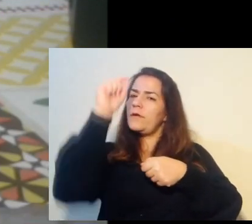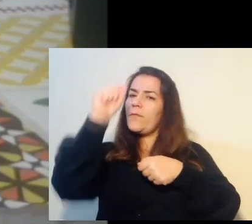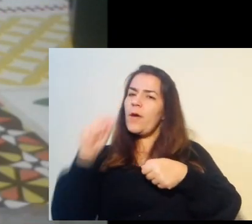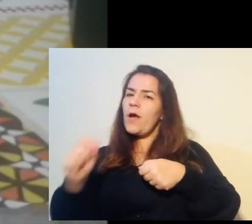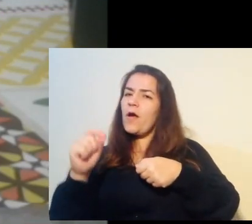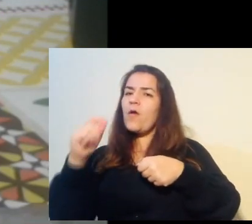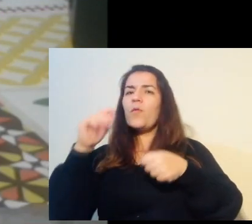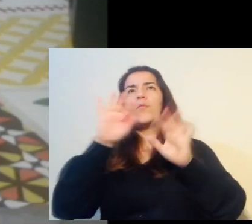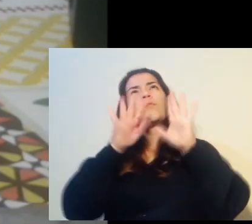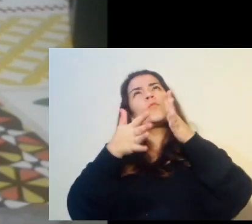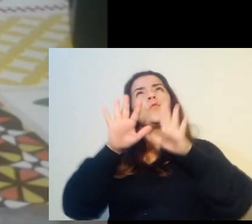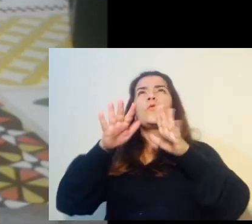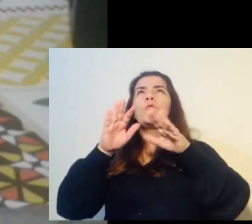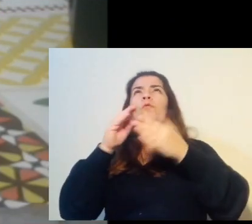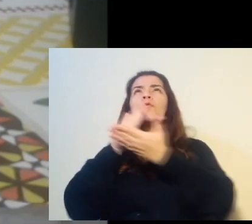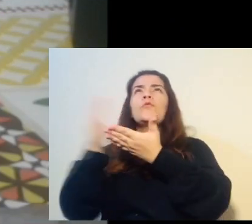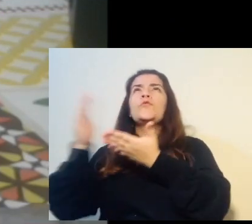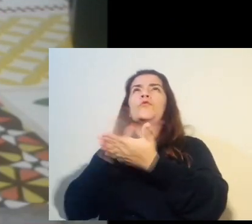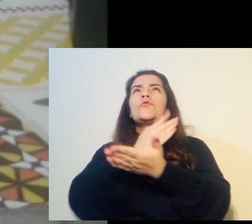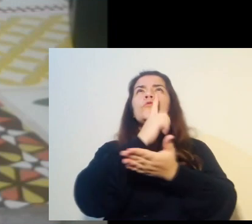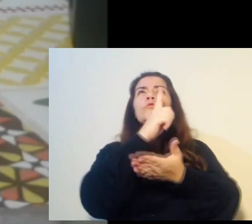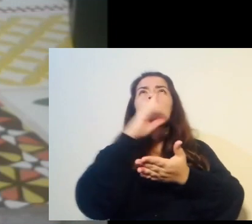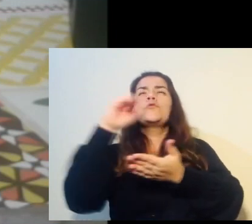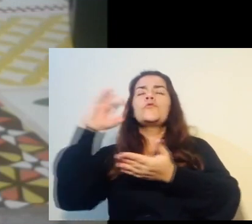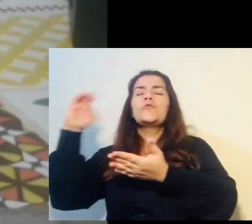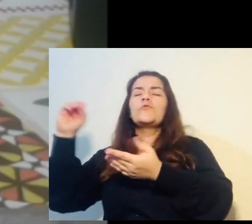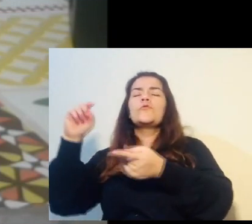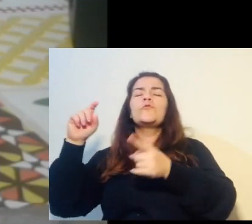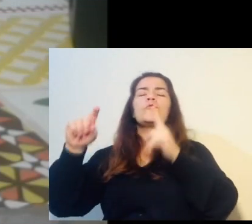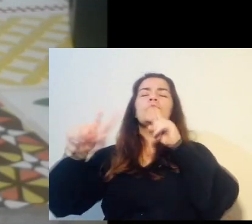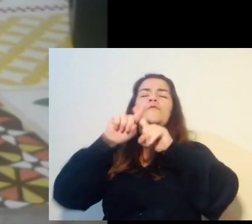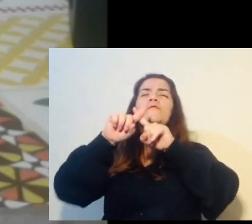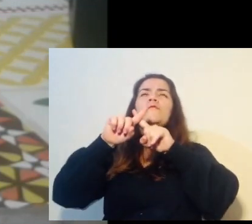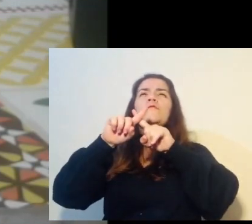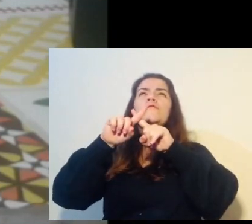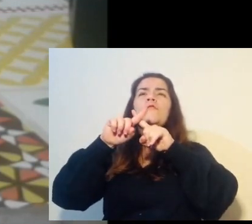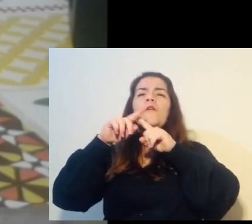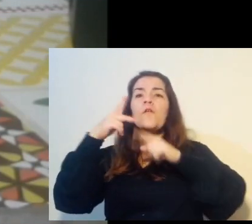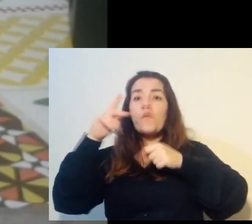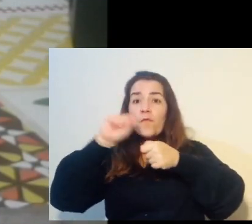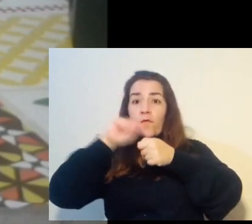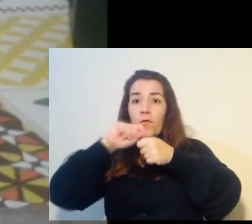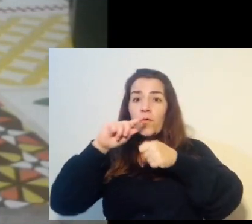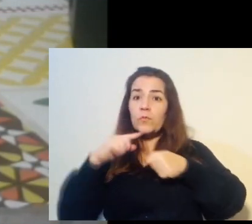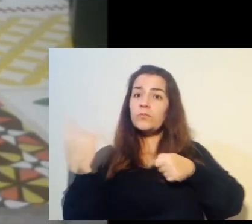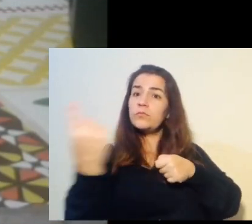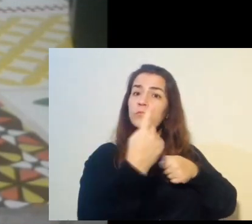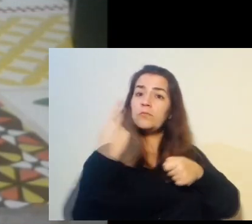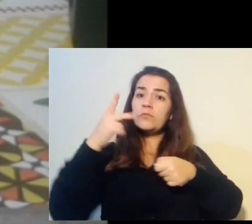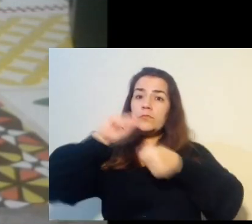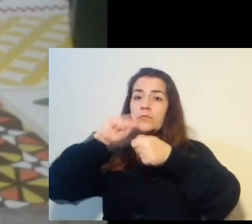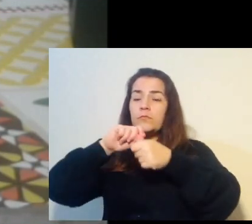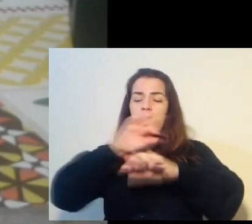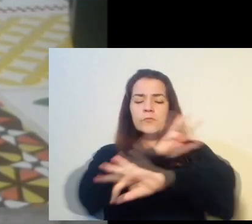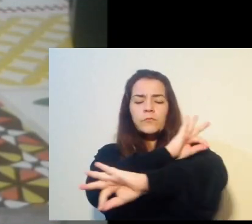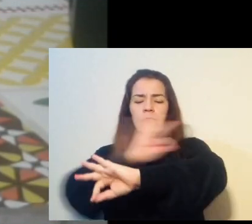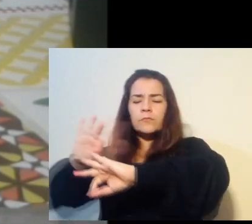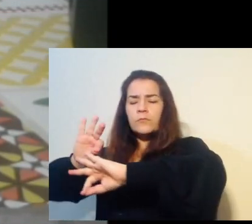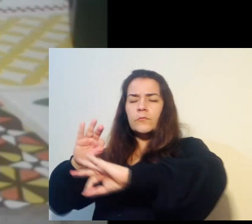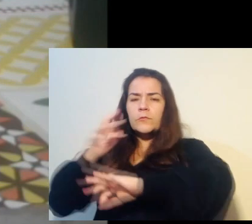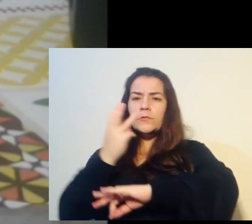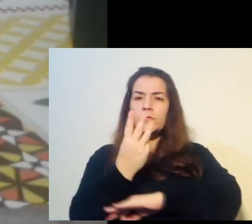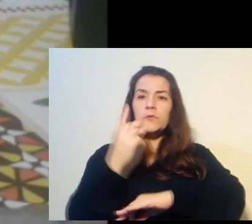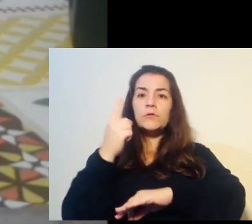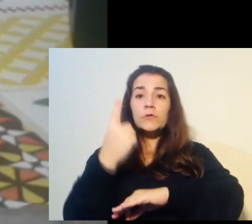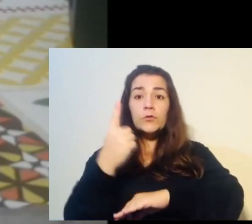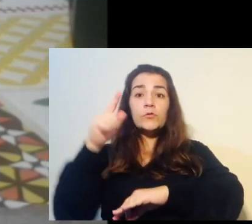43%, 43 dividido por 100 vezes o valor que a gente considerou